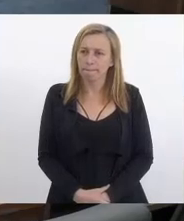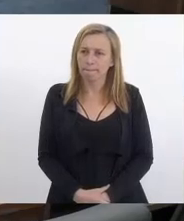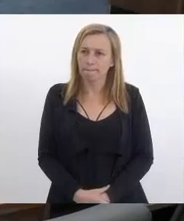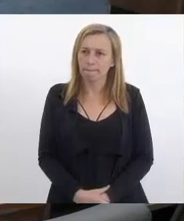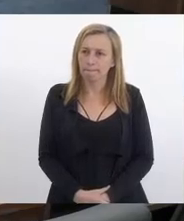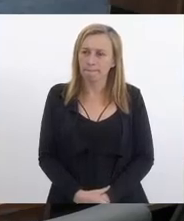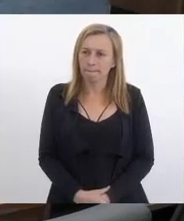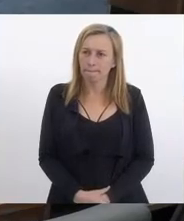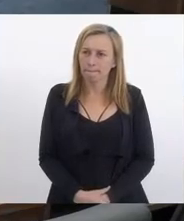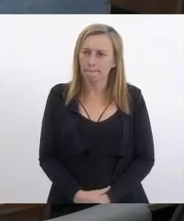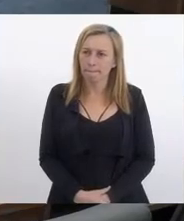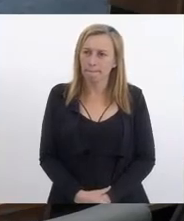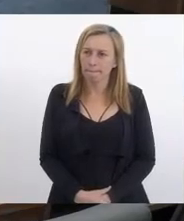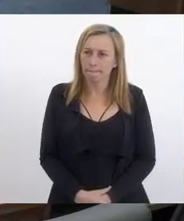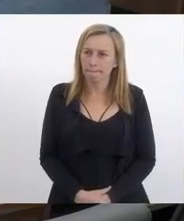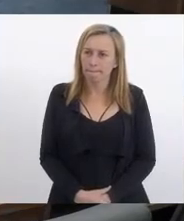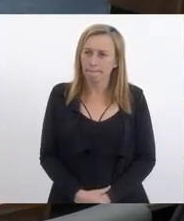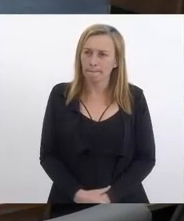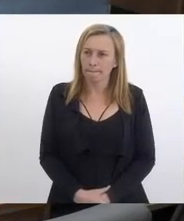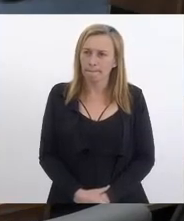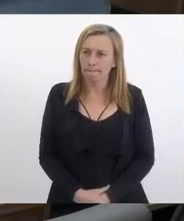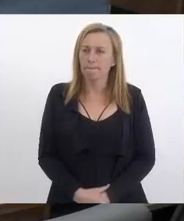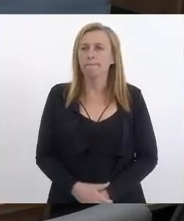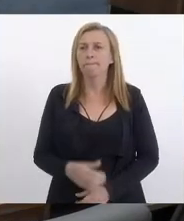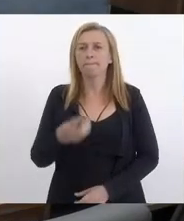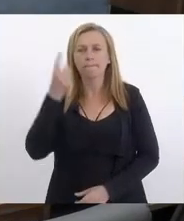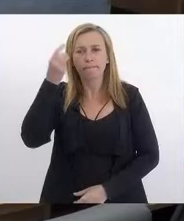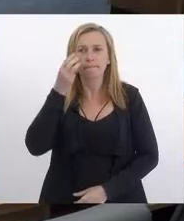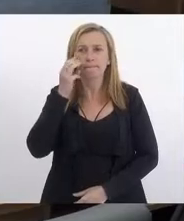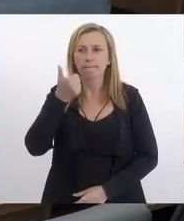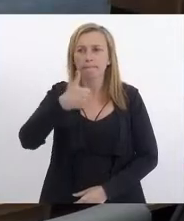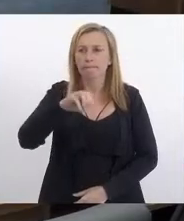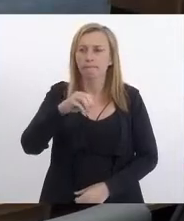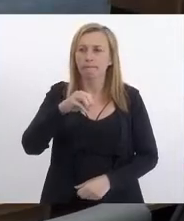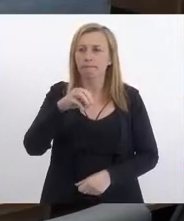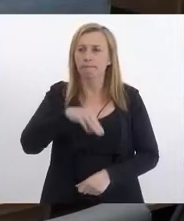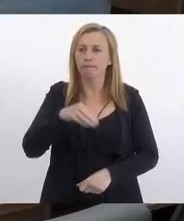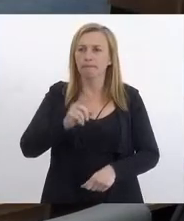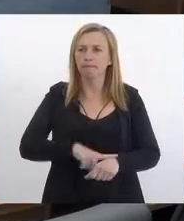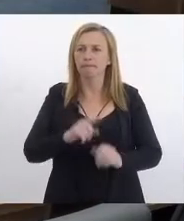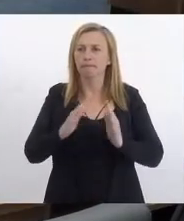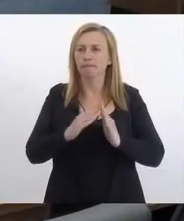Ok, Vossa Excelência, deputado Valdec Carneiro, dispõe de 10 minutos.